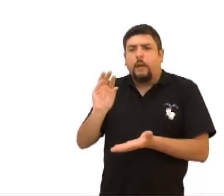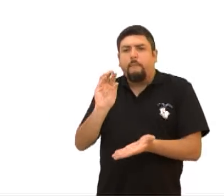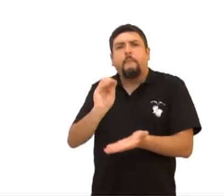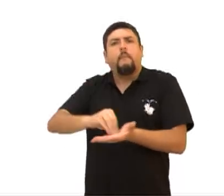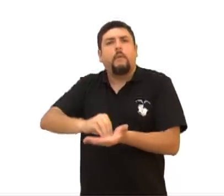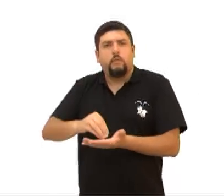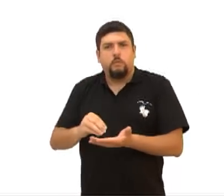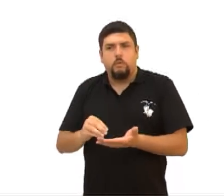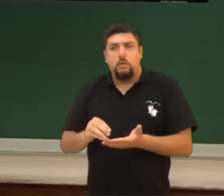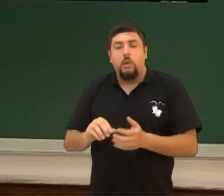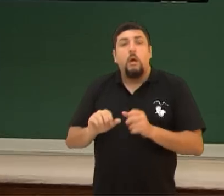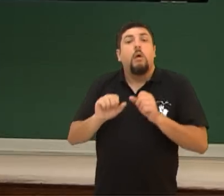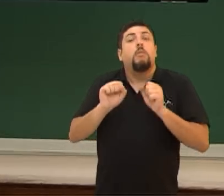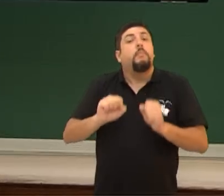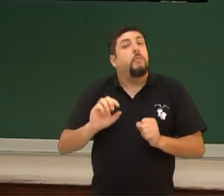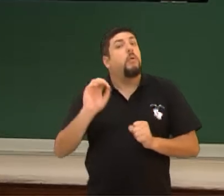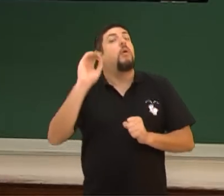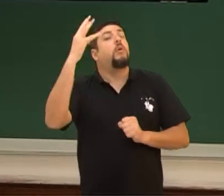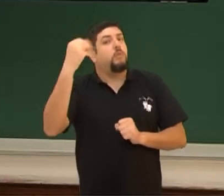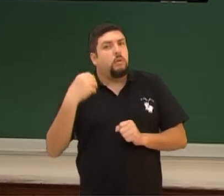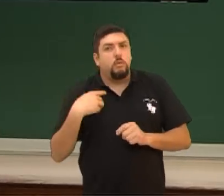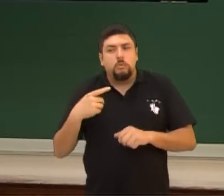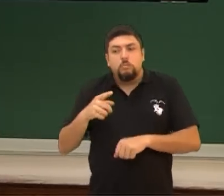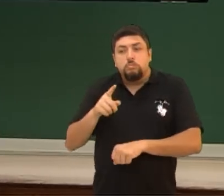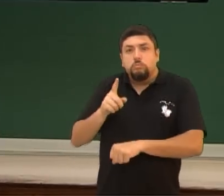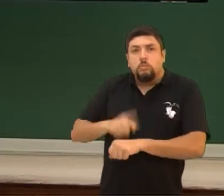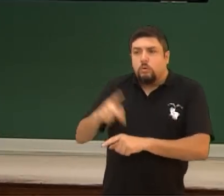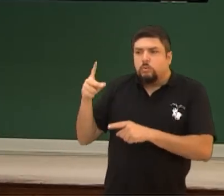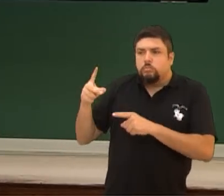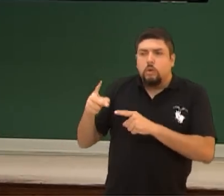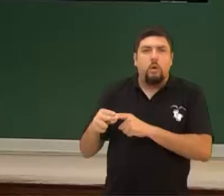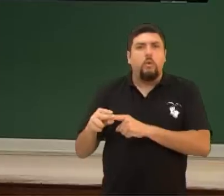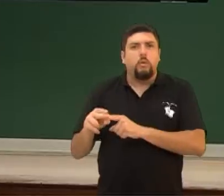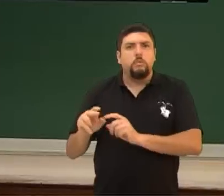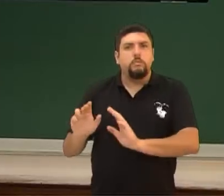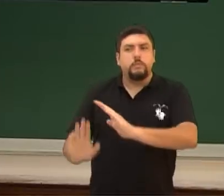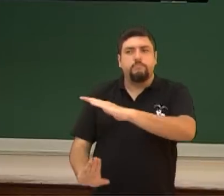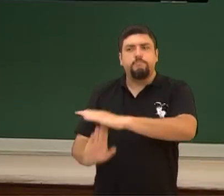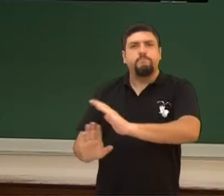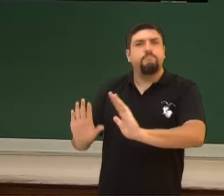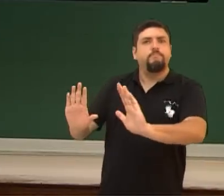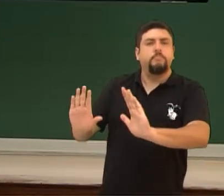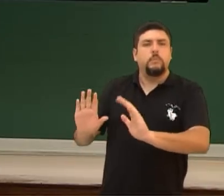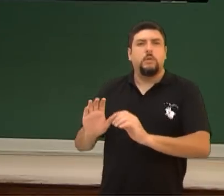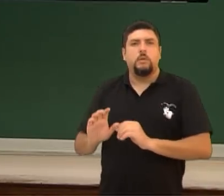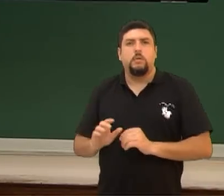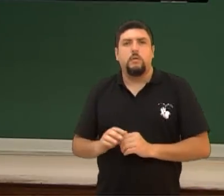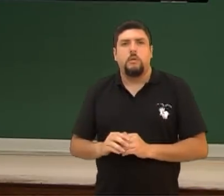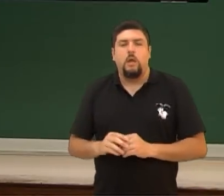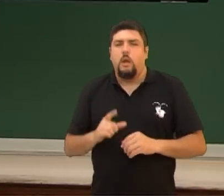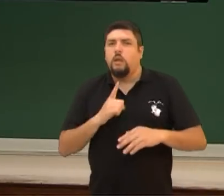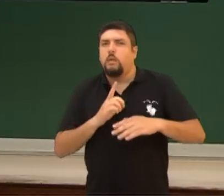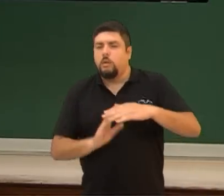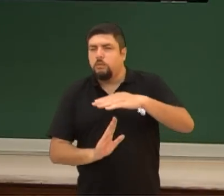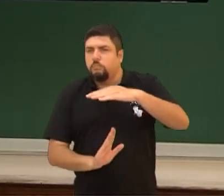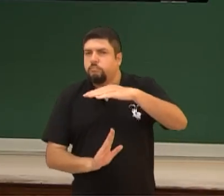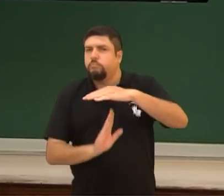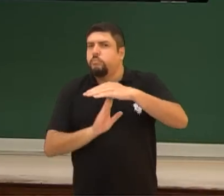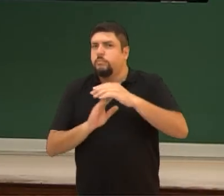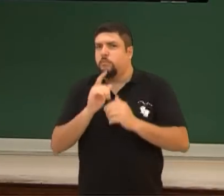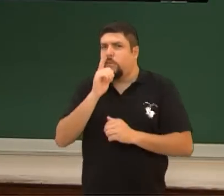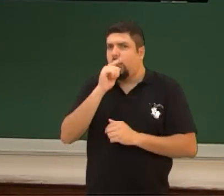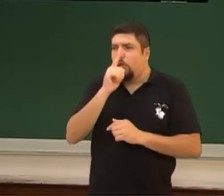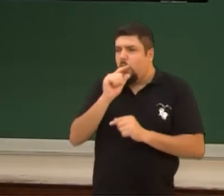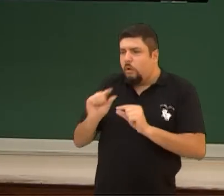pode ser suspenso em alguns momentos ou limitado. Então, existe um limite de água que pode ser consumido ali